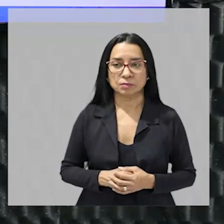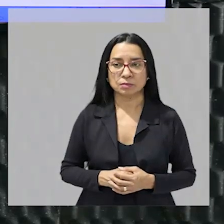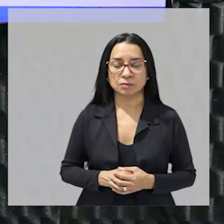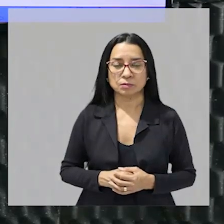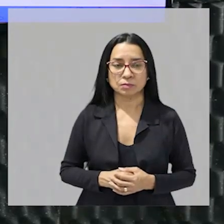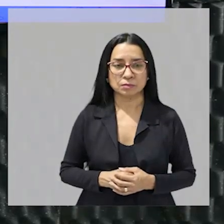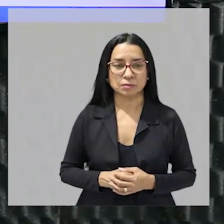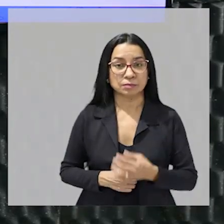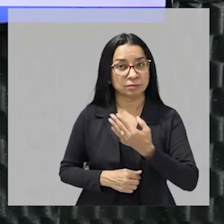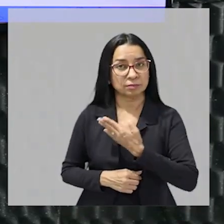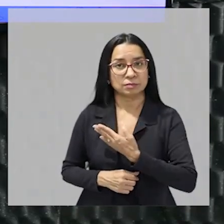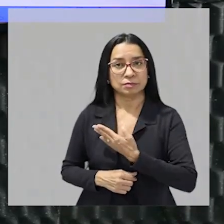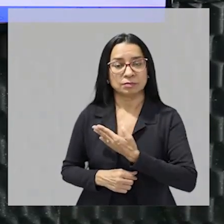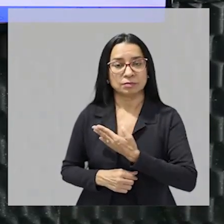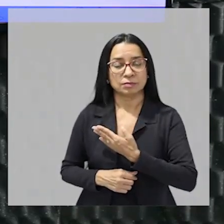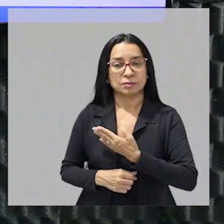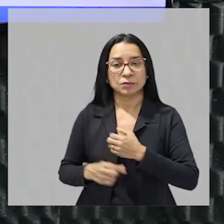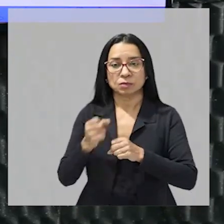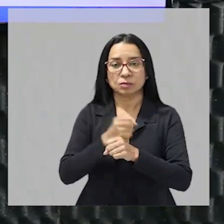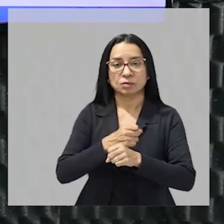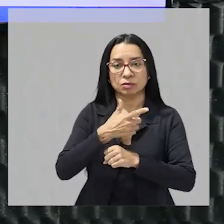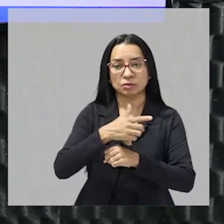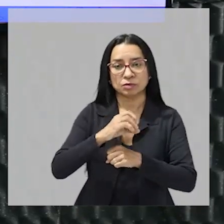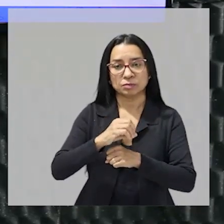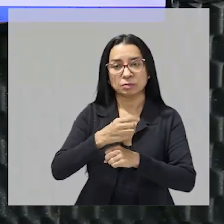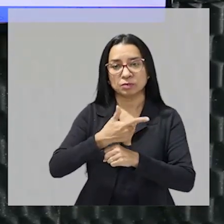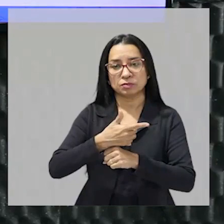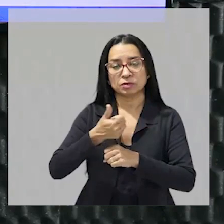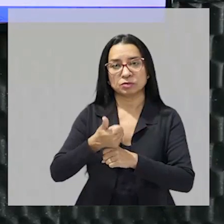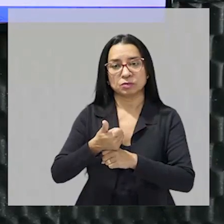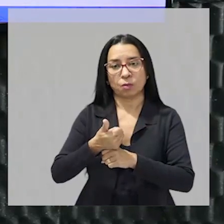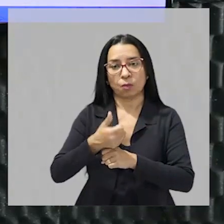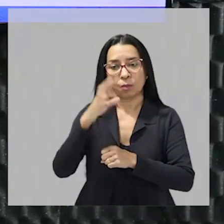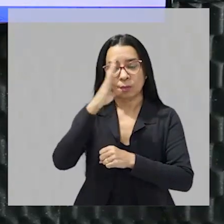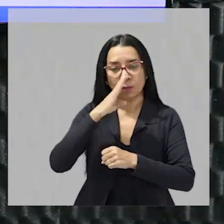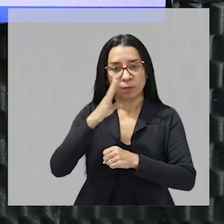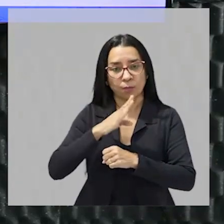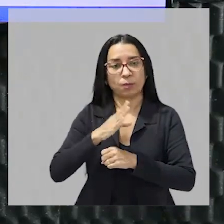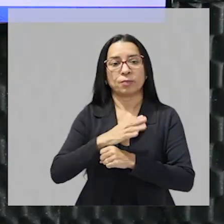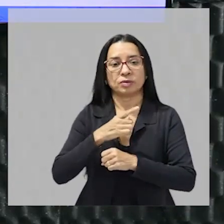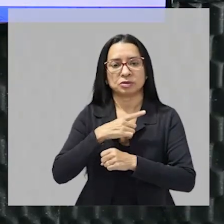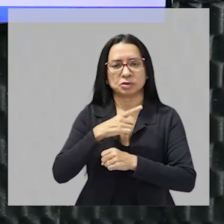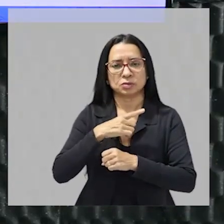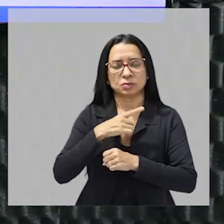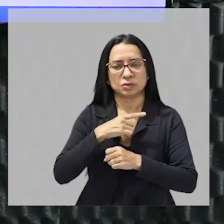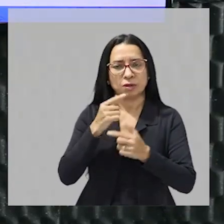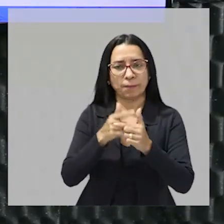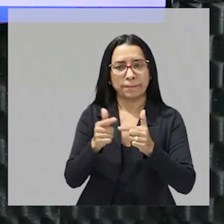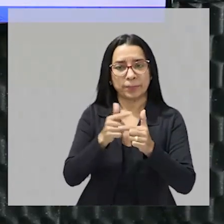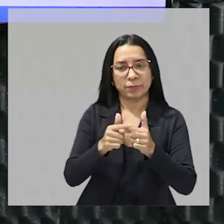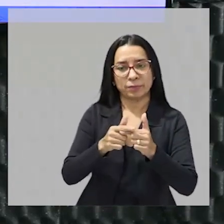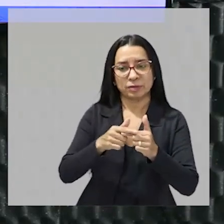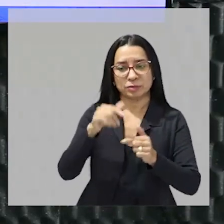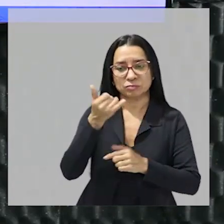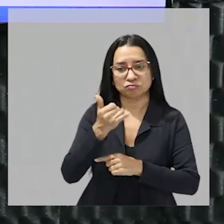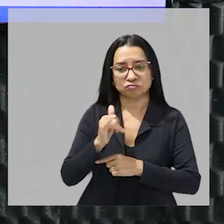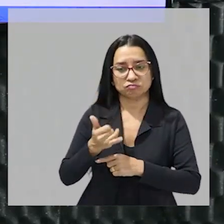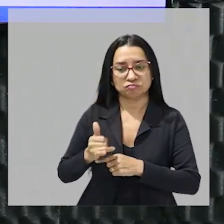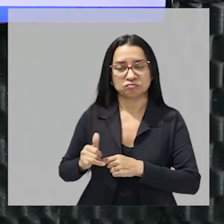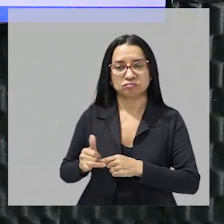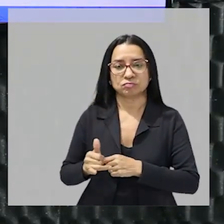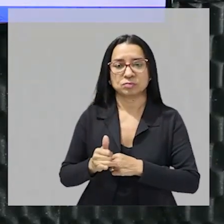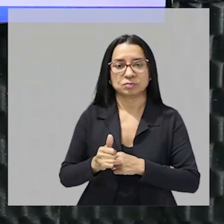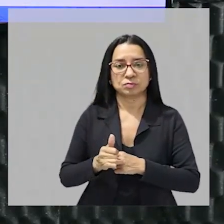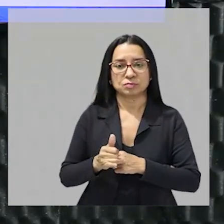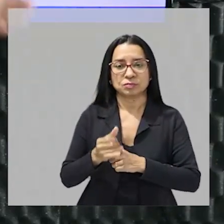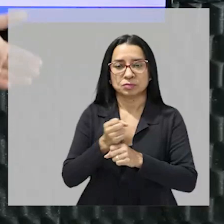vermelho. Galera, 2021, o Brasil passou por uma crise energética, se tu tá com aquela canetinha, tu já grifa. A crise qual é? Energética de 2021,